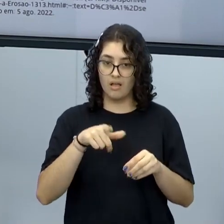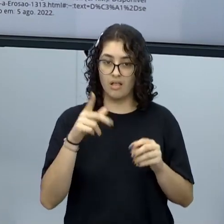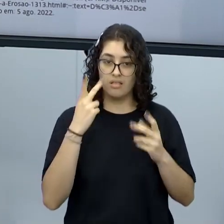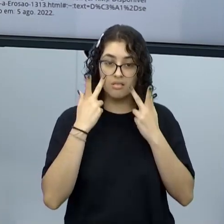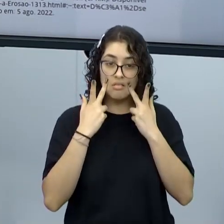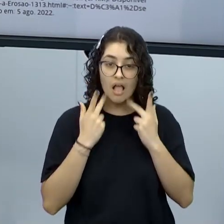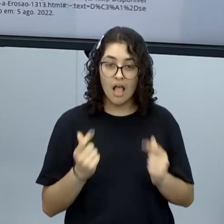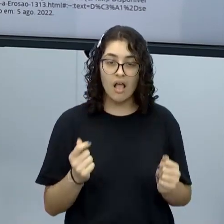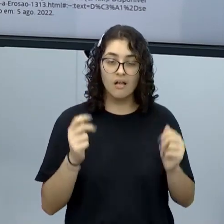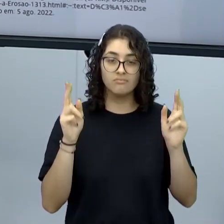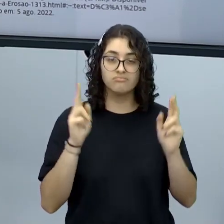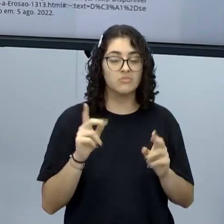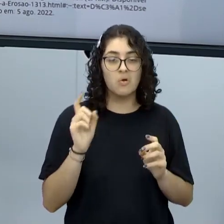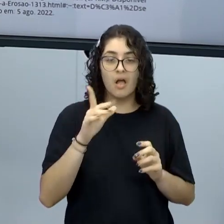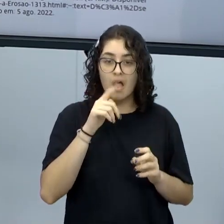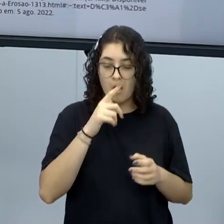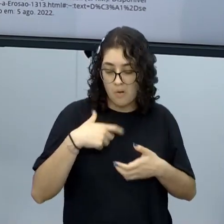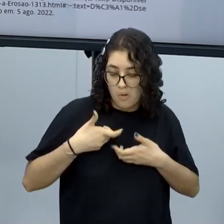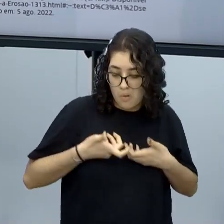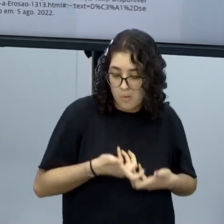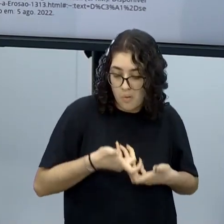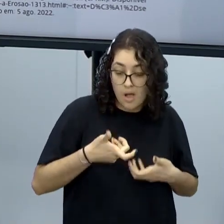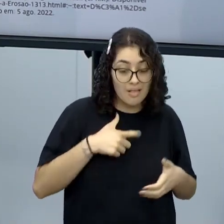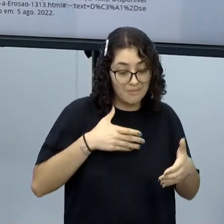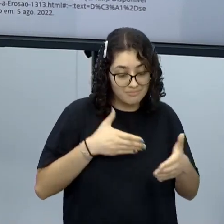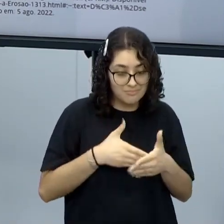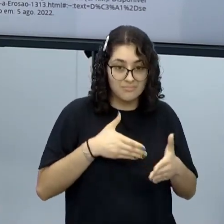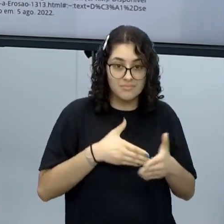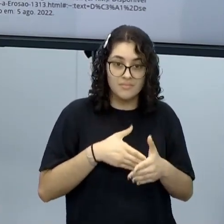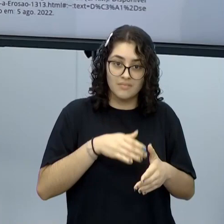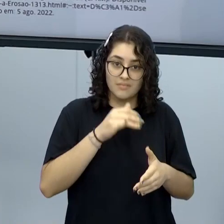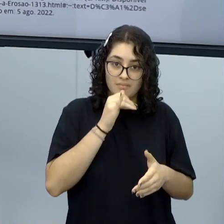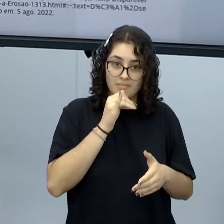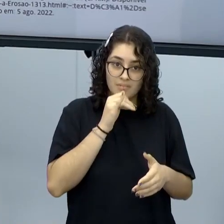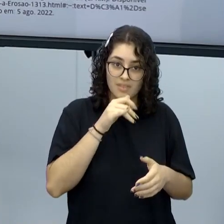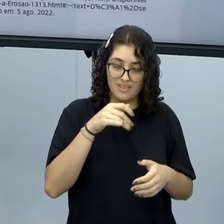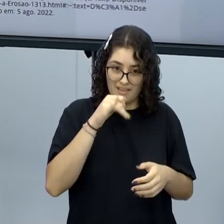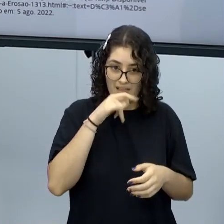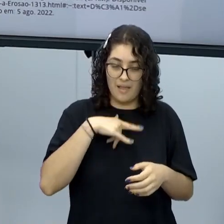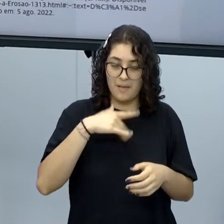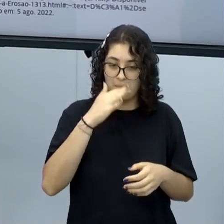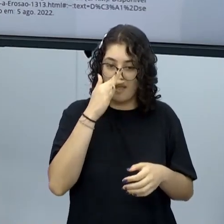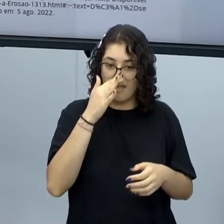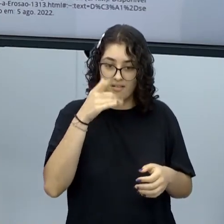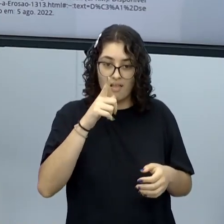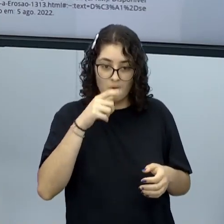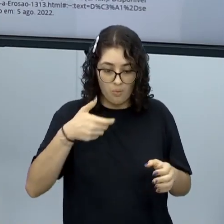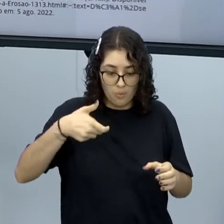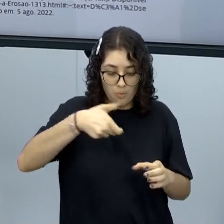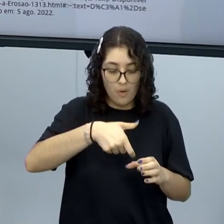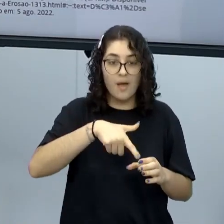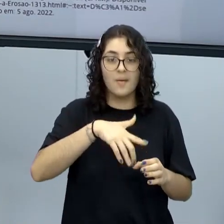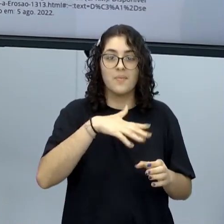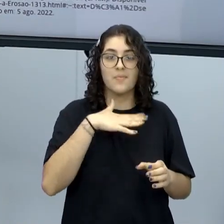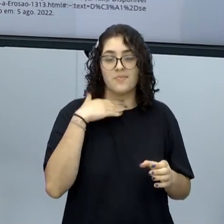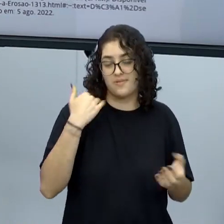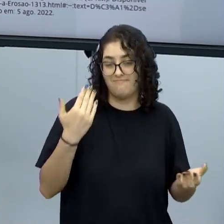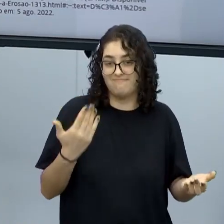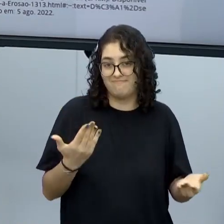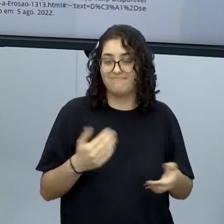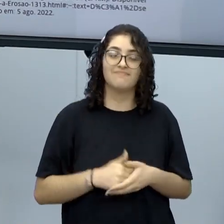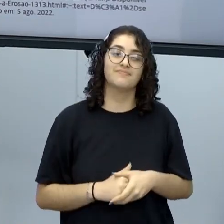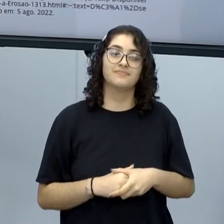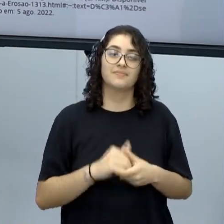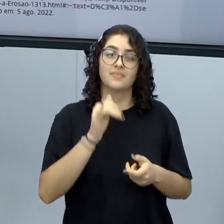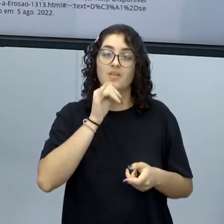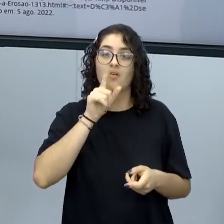não é jogar água como se não houvesse um amanhã. Se fosse assim, a gente não matava a planta de tanto jogar água nela. E é sobre isso. É igual quando a gente pensa, por exemplo,